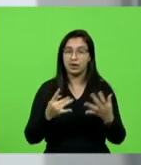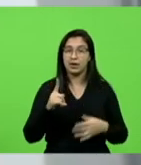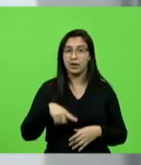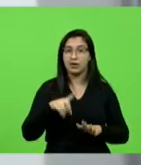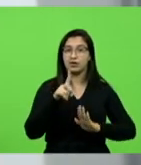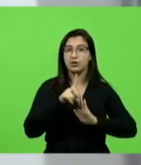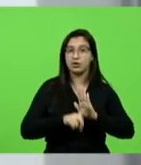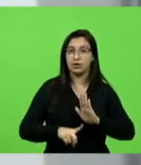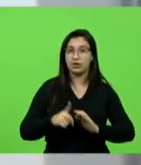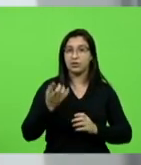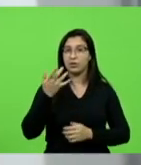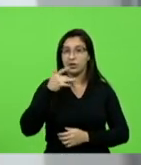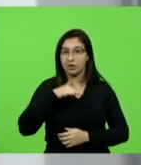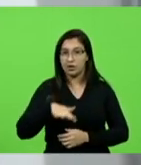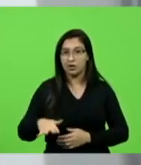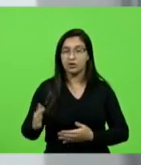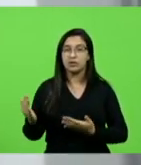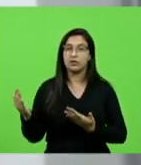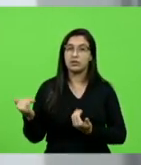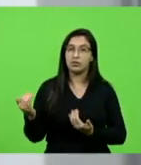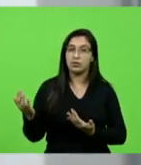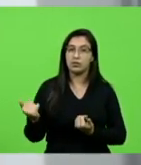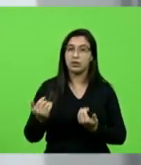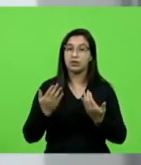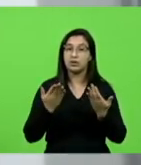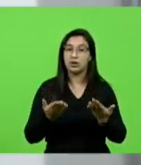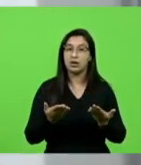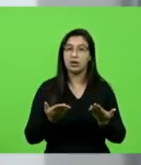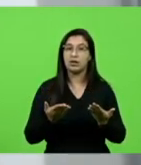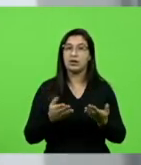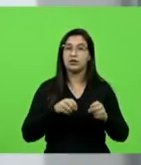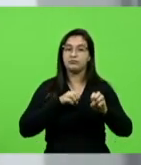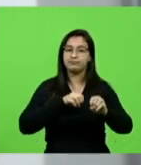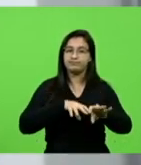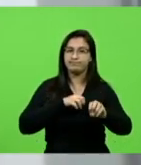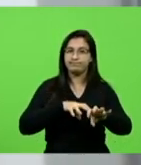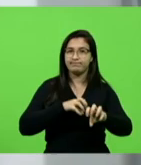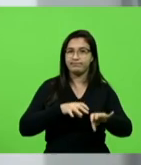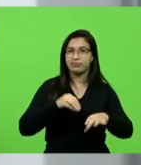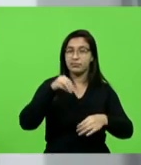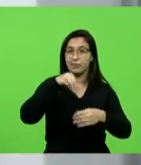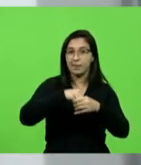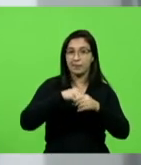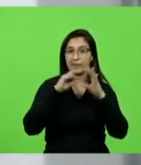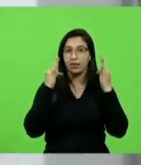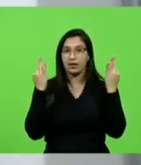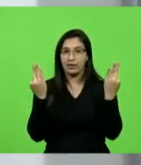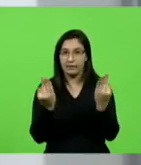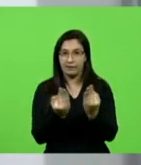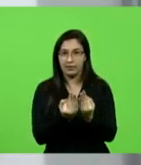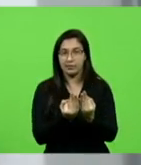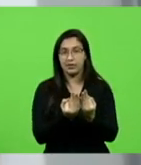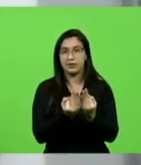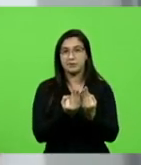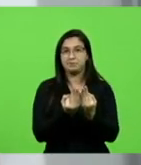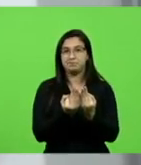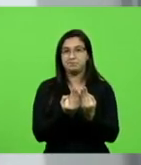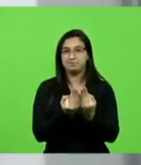e do adolescente ser criado e educado no seio de família, né,